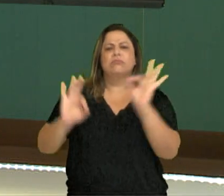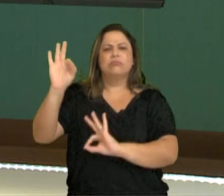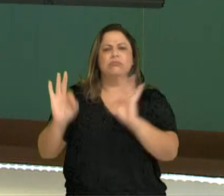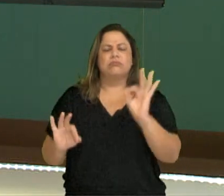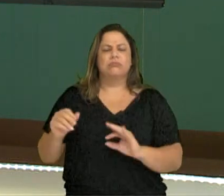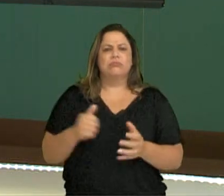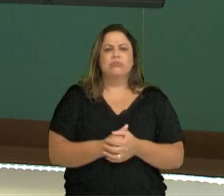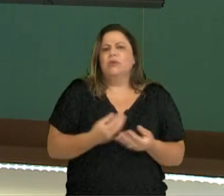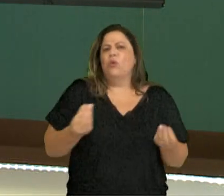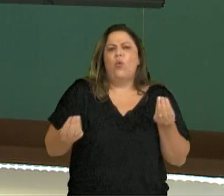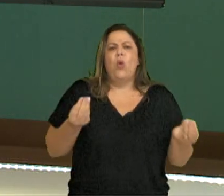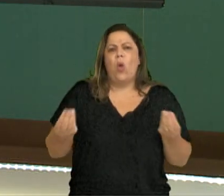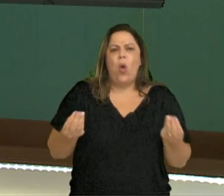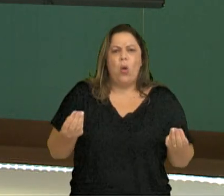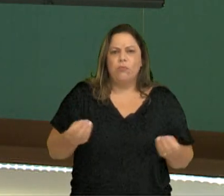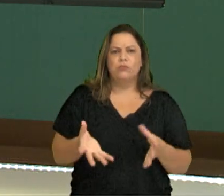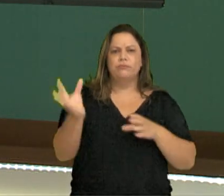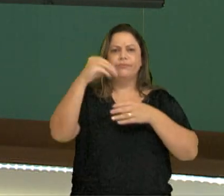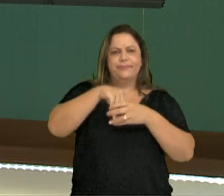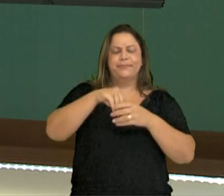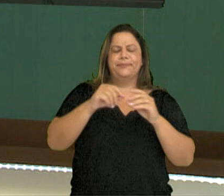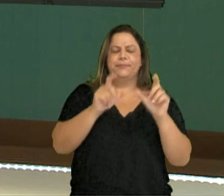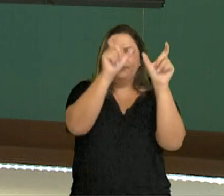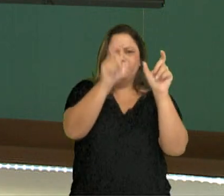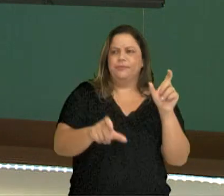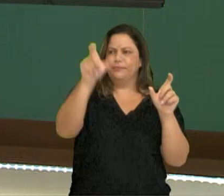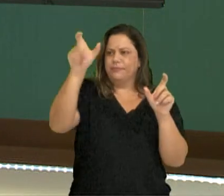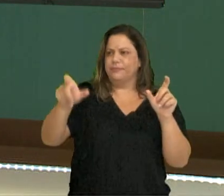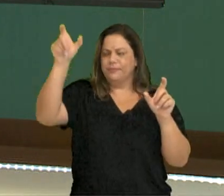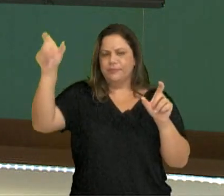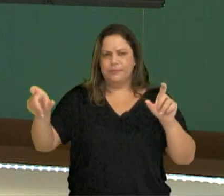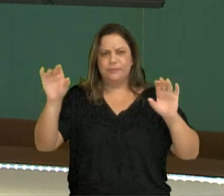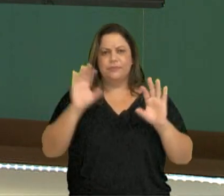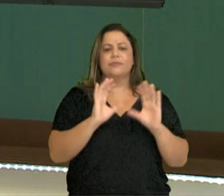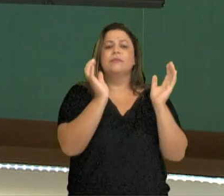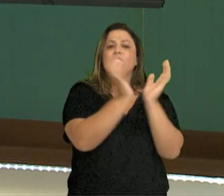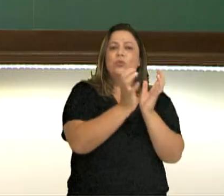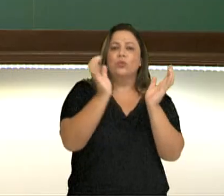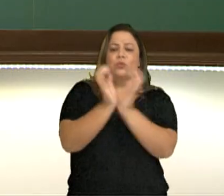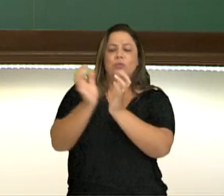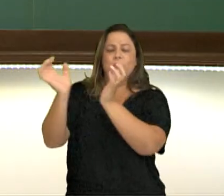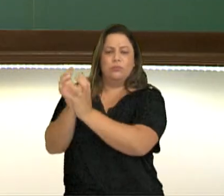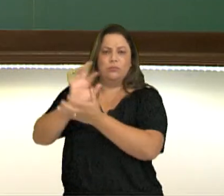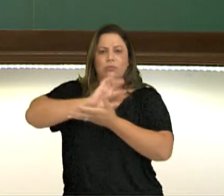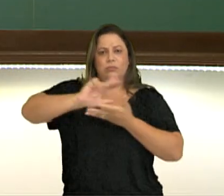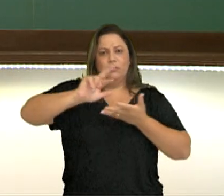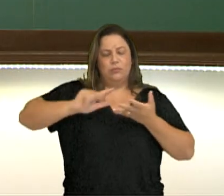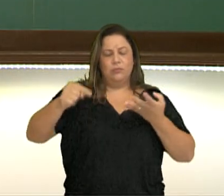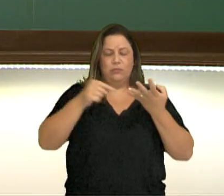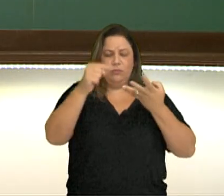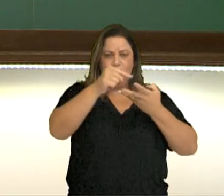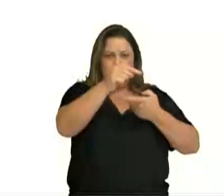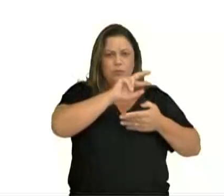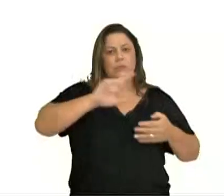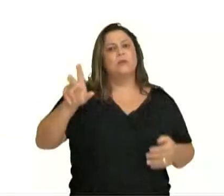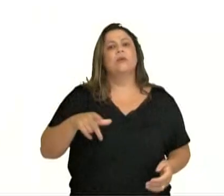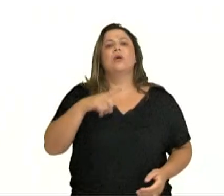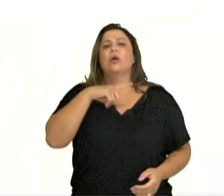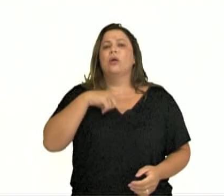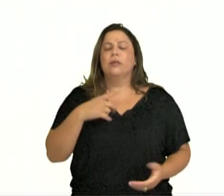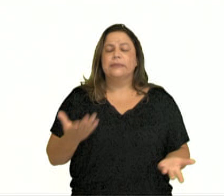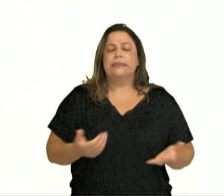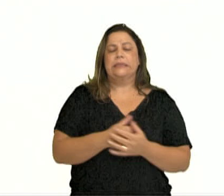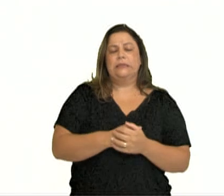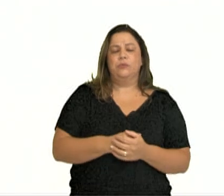esses instrumentos dentro de uma orquestra? Vamos lá. Na família das cordas, nós temos a harpa,